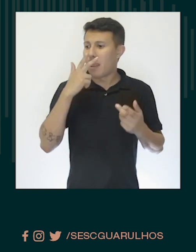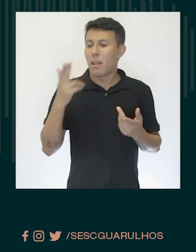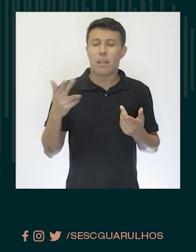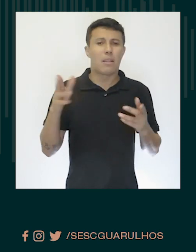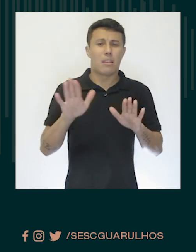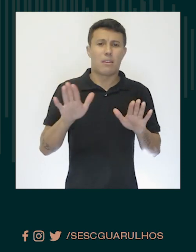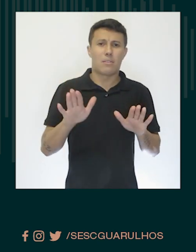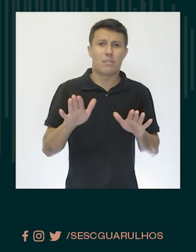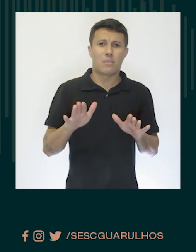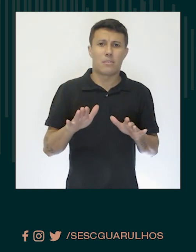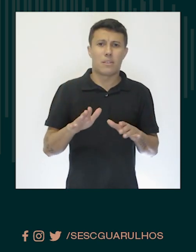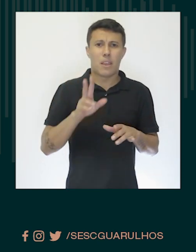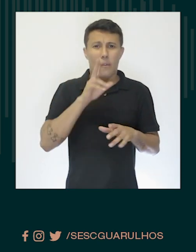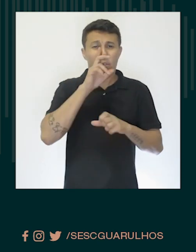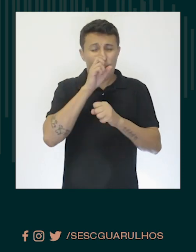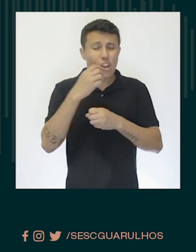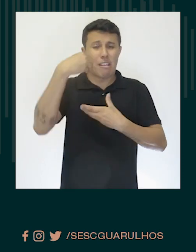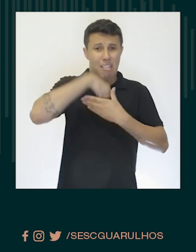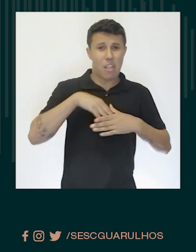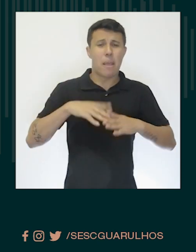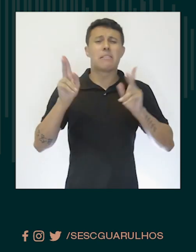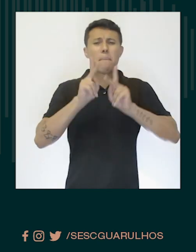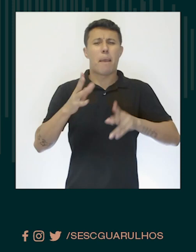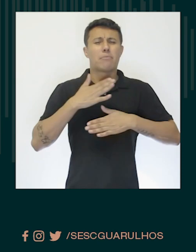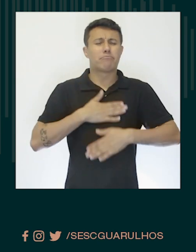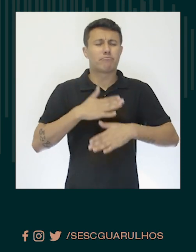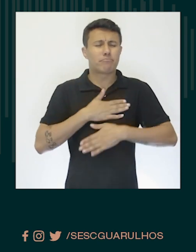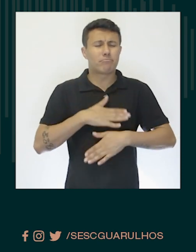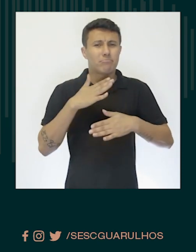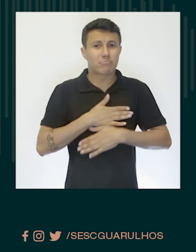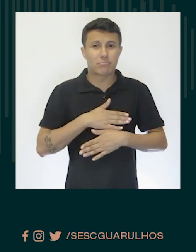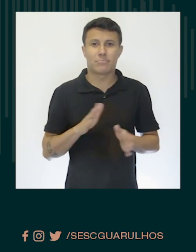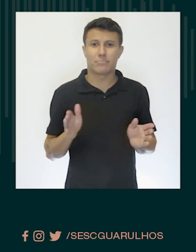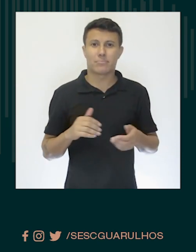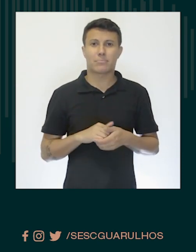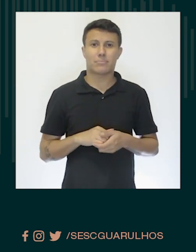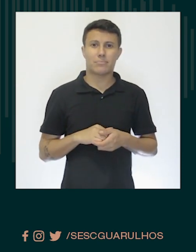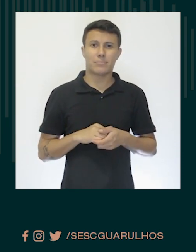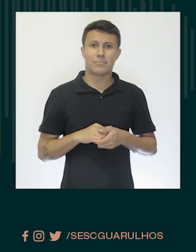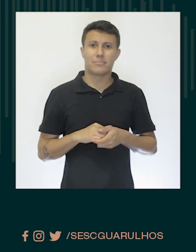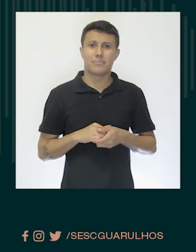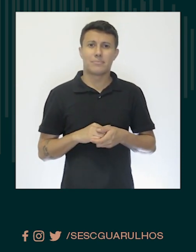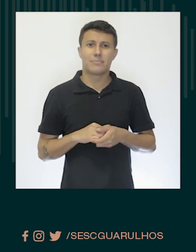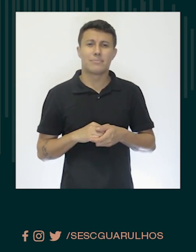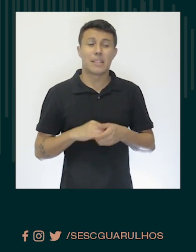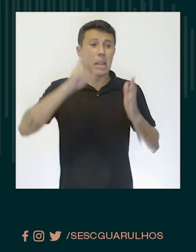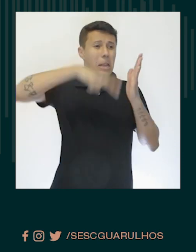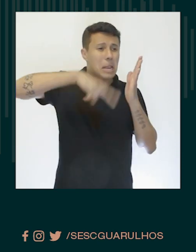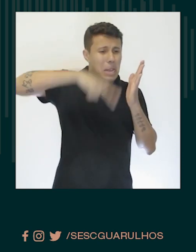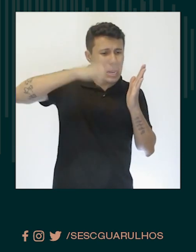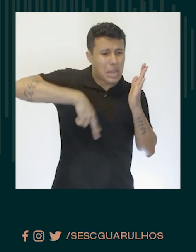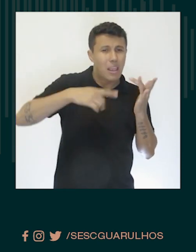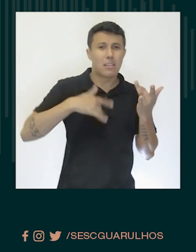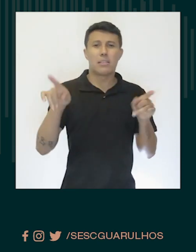paz. Medite. Leia mais. Leia livros. Se conecte espiritualmente, tá ligado? Se conecte com